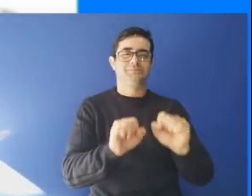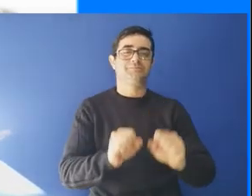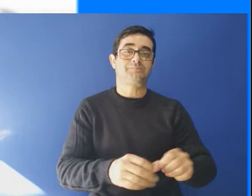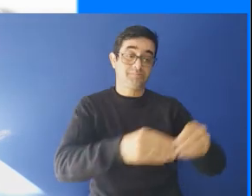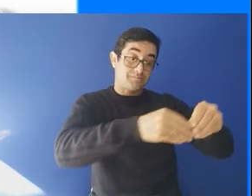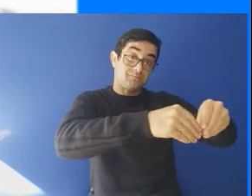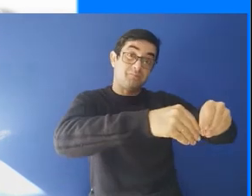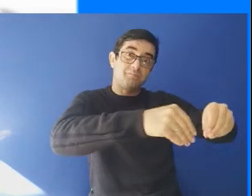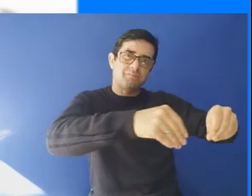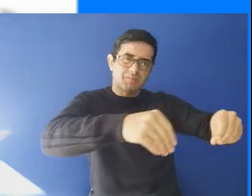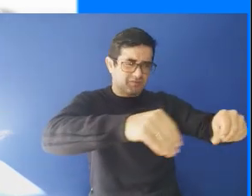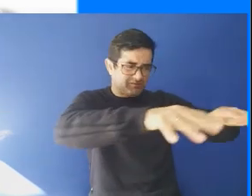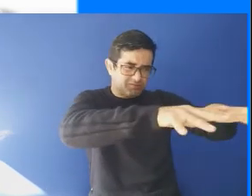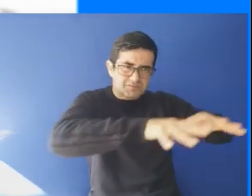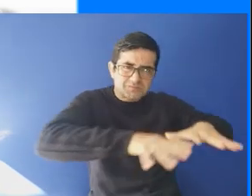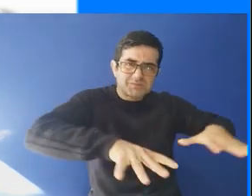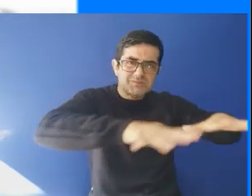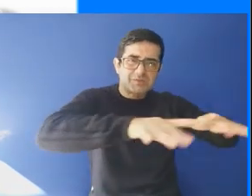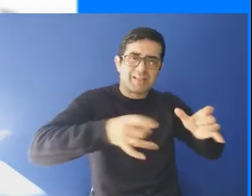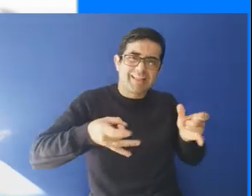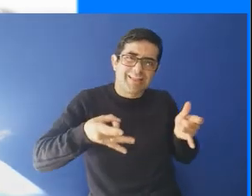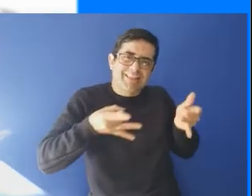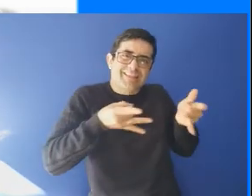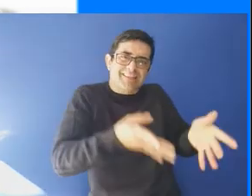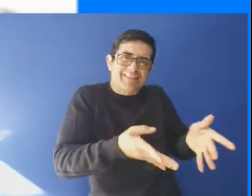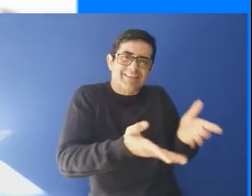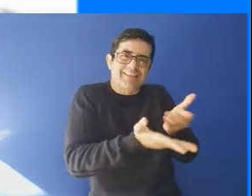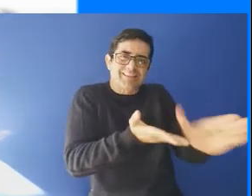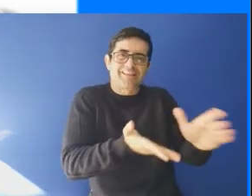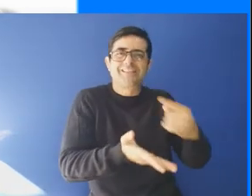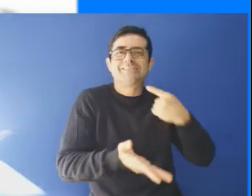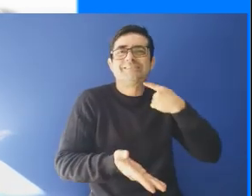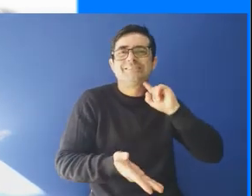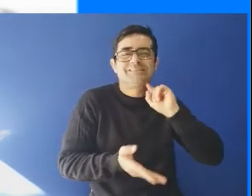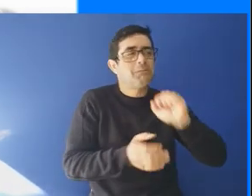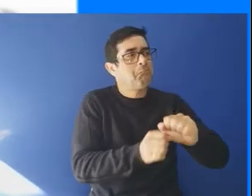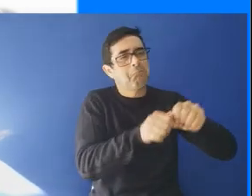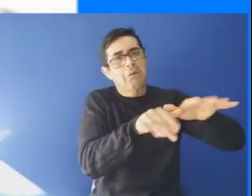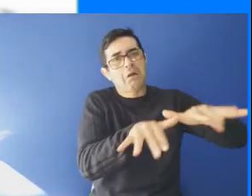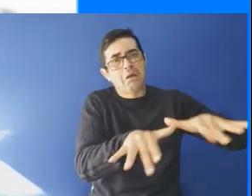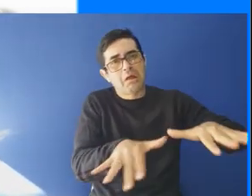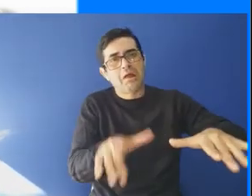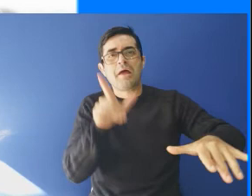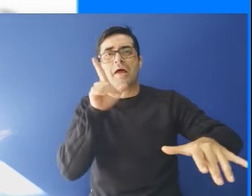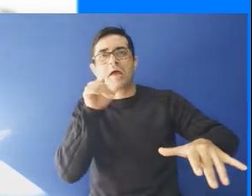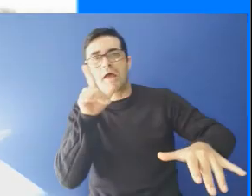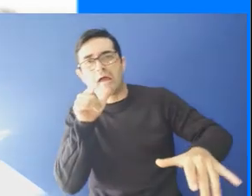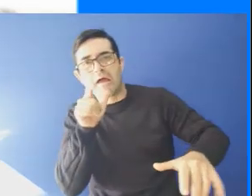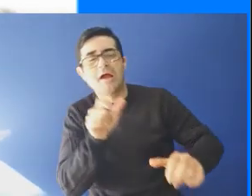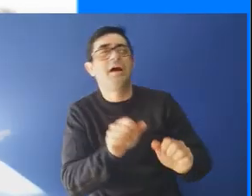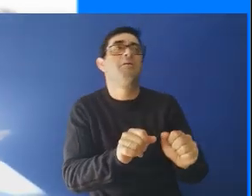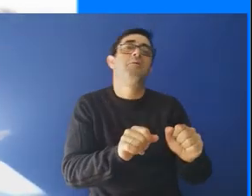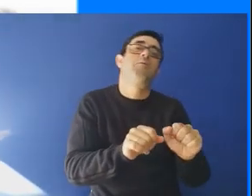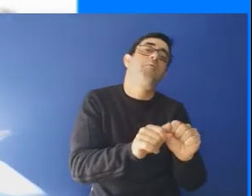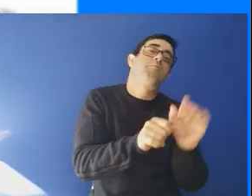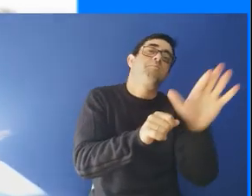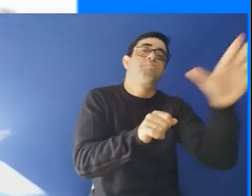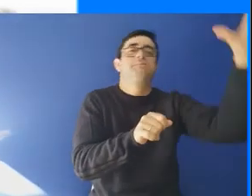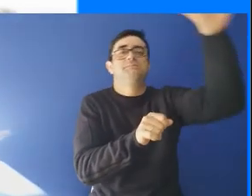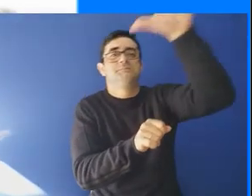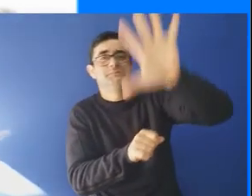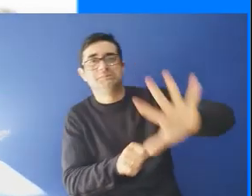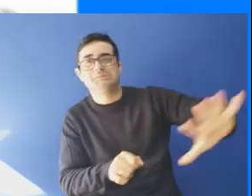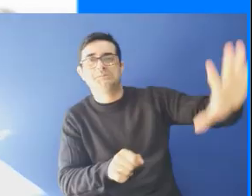o solo pode servir como fonte de nova contaminação de outros ambientes, até mesmo distantes de